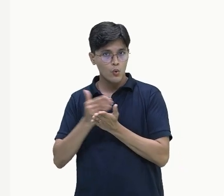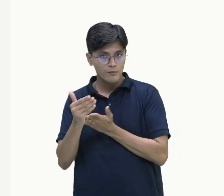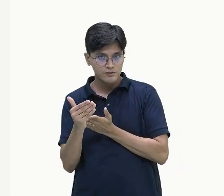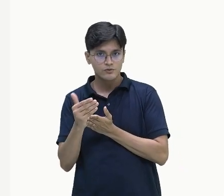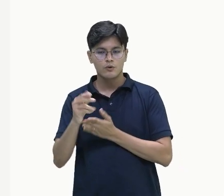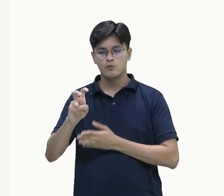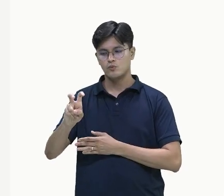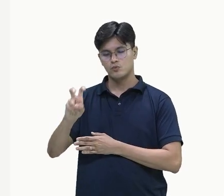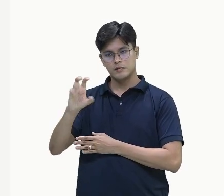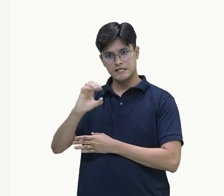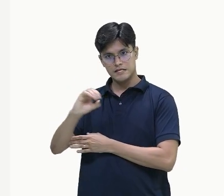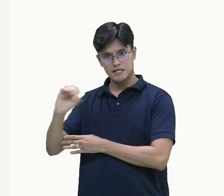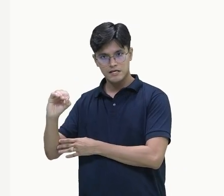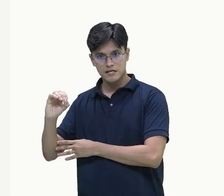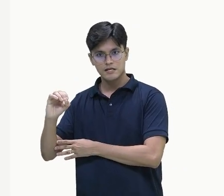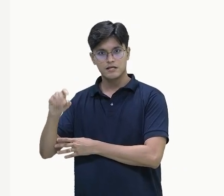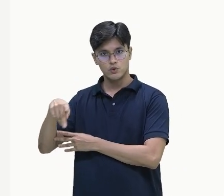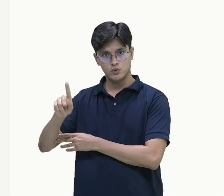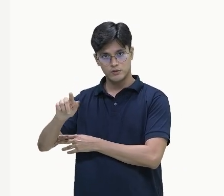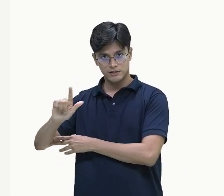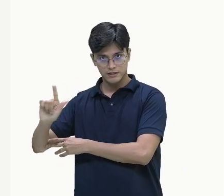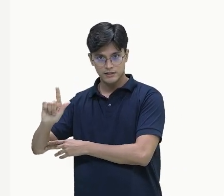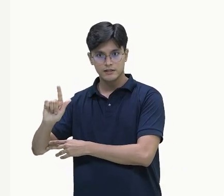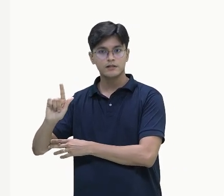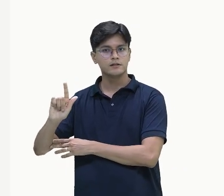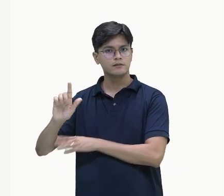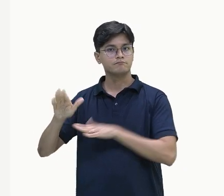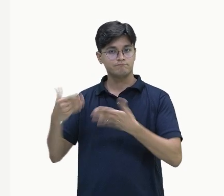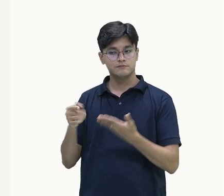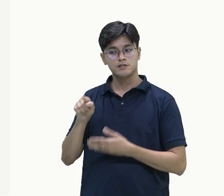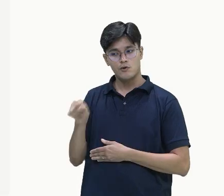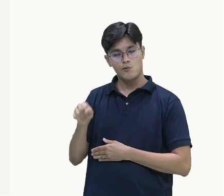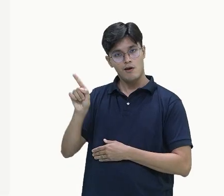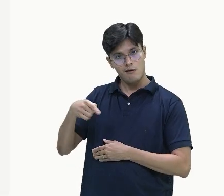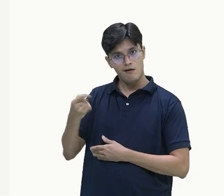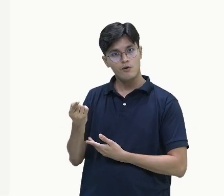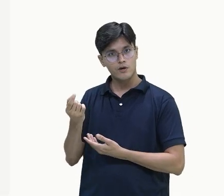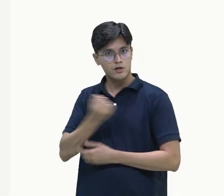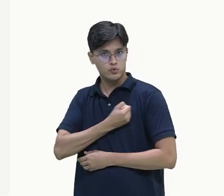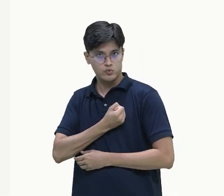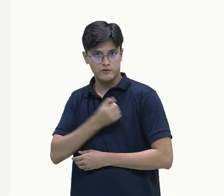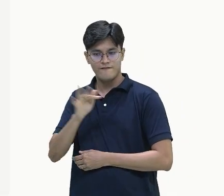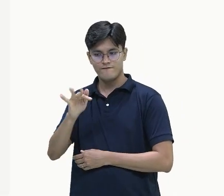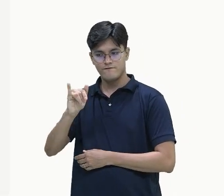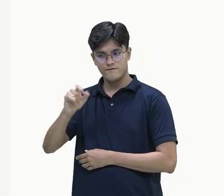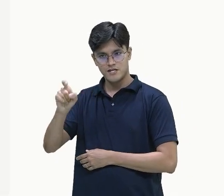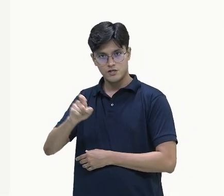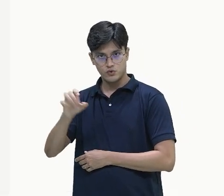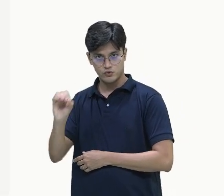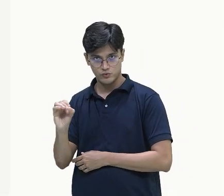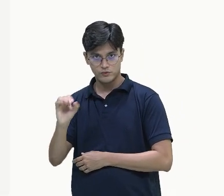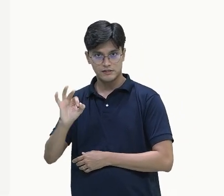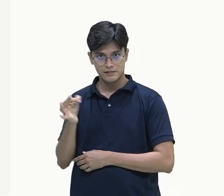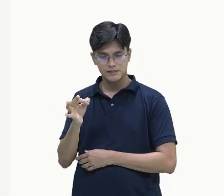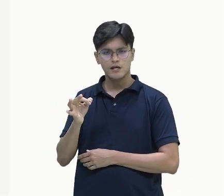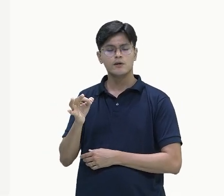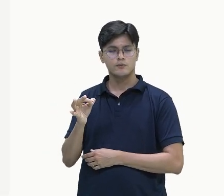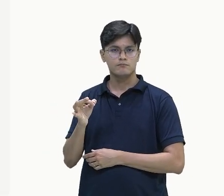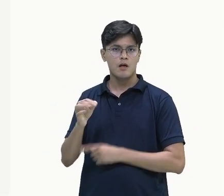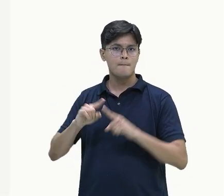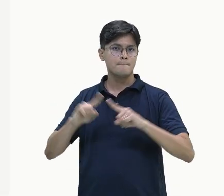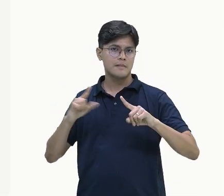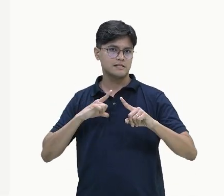500 quilos. Exatamente. Então, perceba, aluno, é a parte fixa, tá bom? Mas tem uma parte que varia, né? Isso, porque está falando